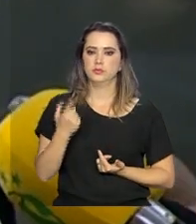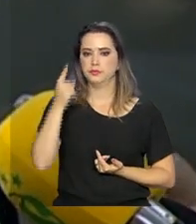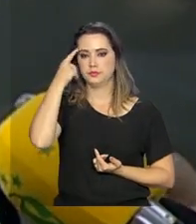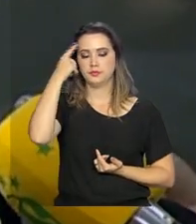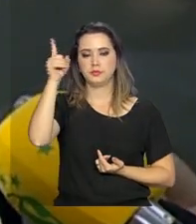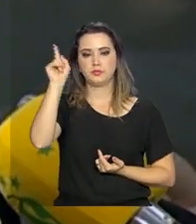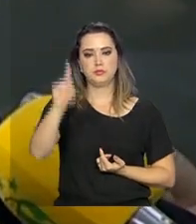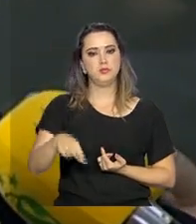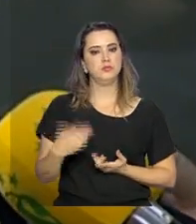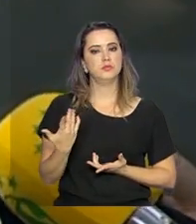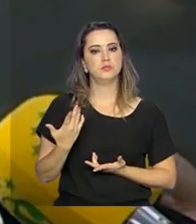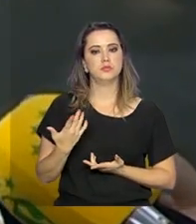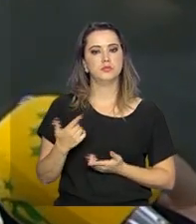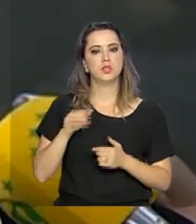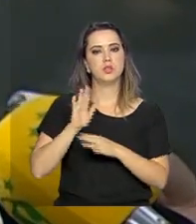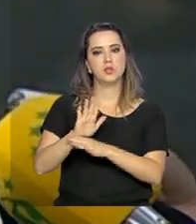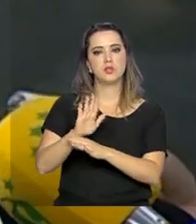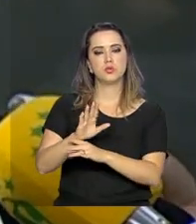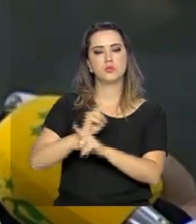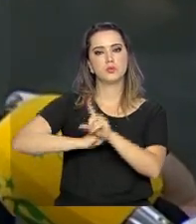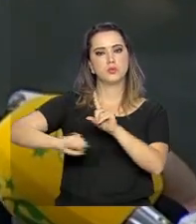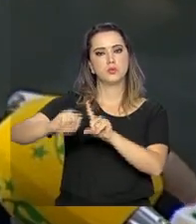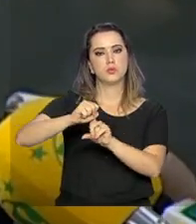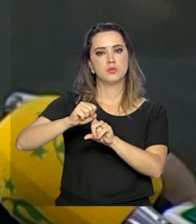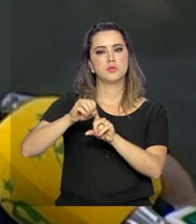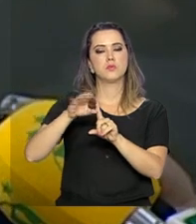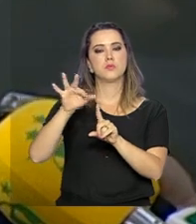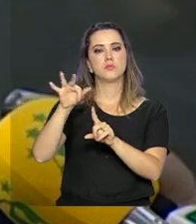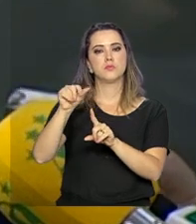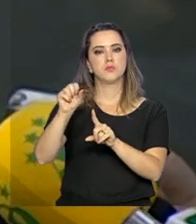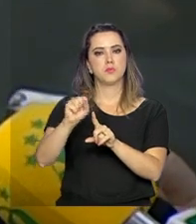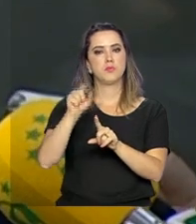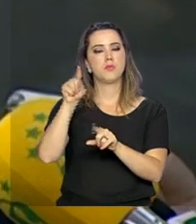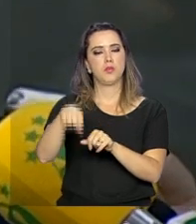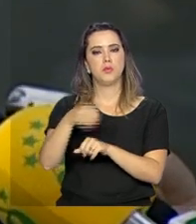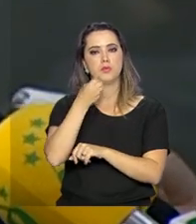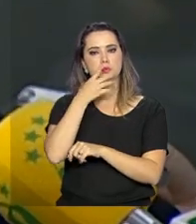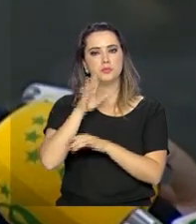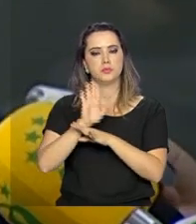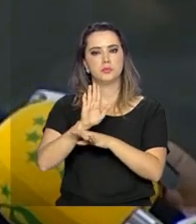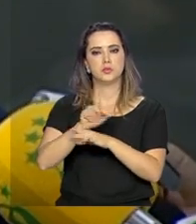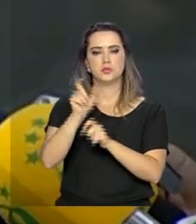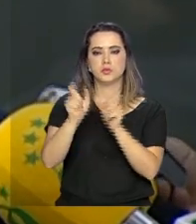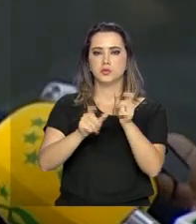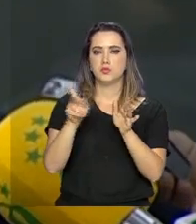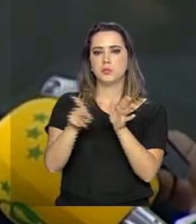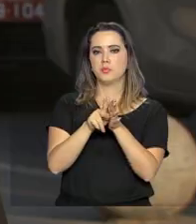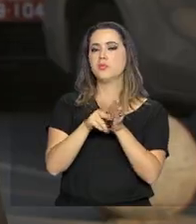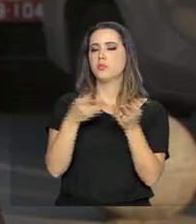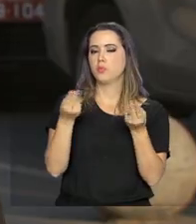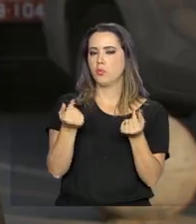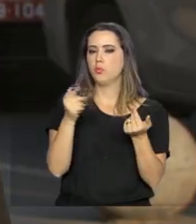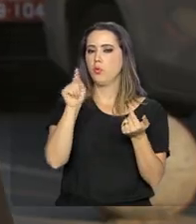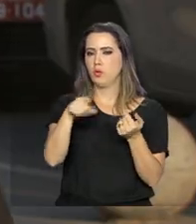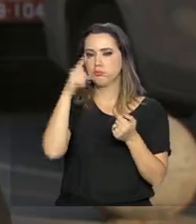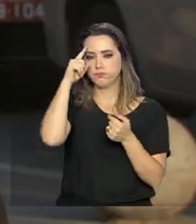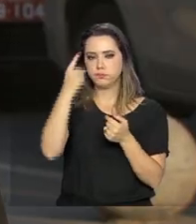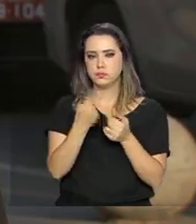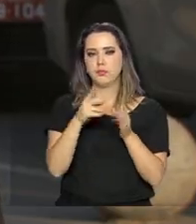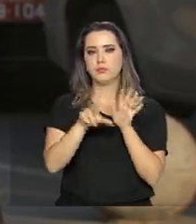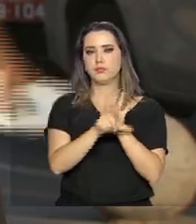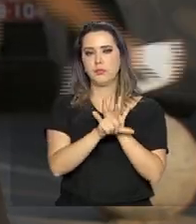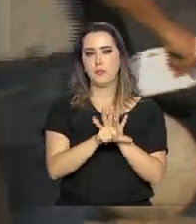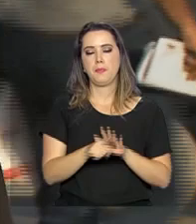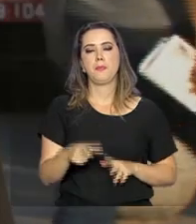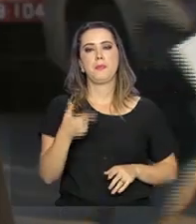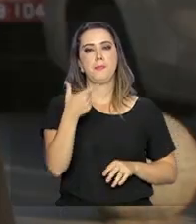uma ação social é que o fundo de garantia da deam para o que é a característica do fundo de garantia 2017 foi o